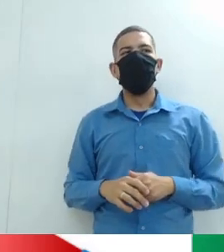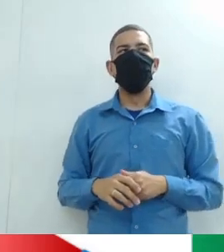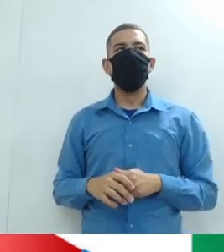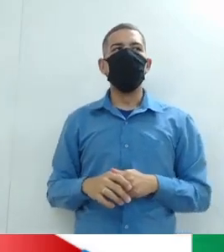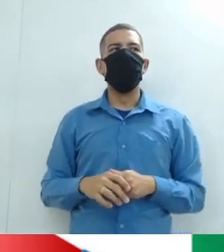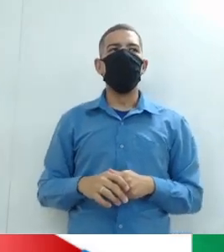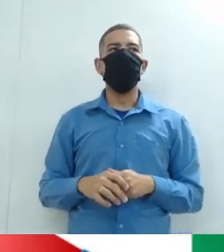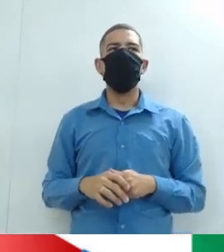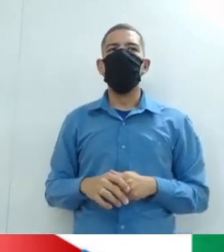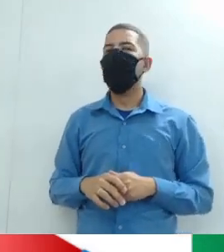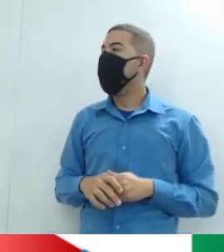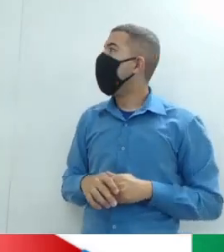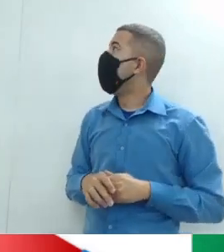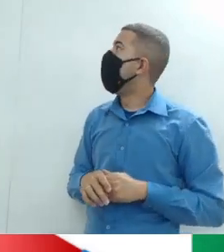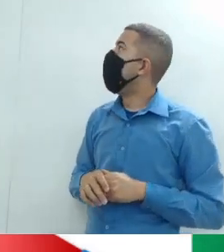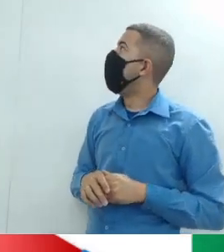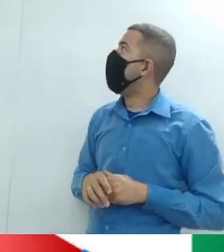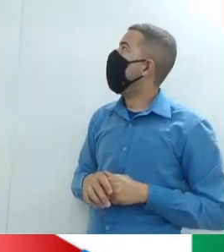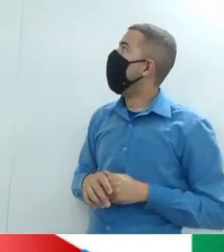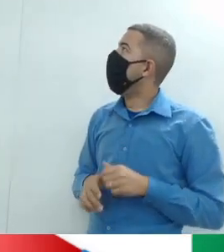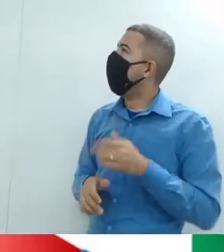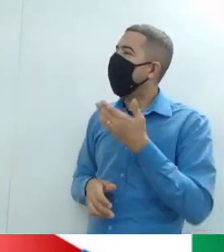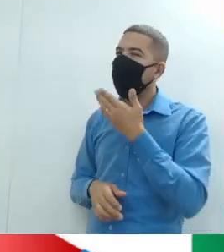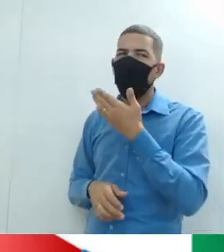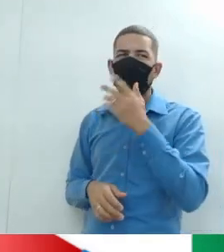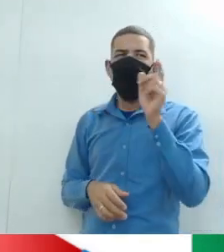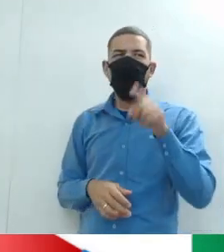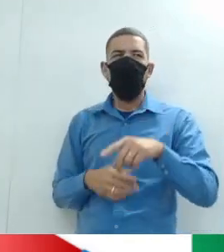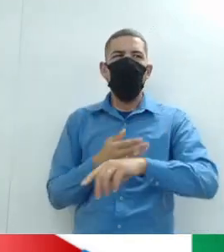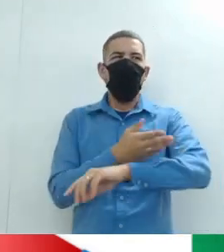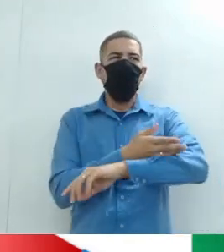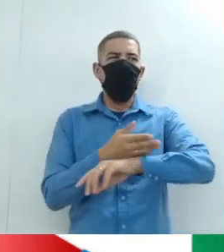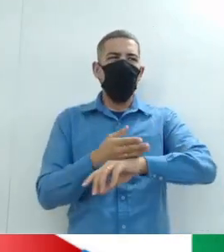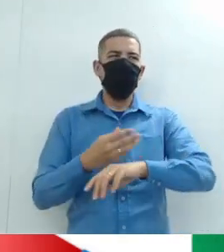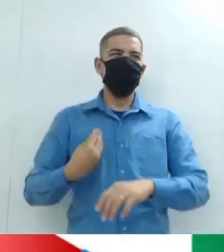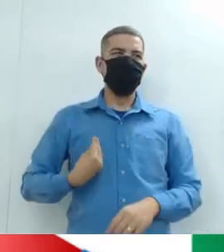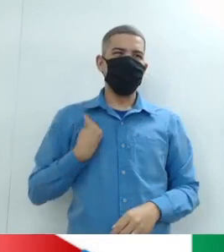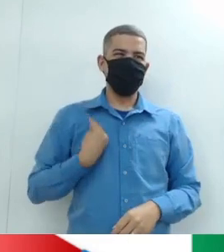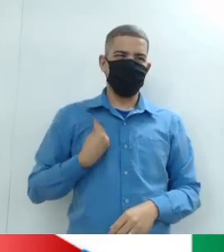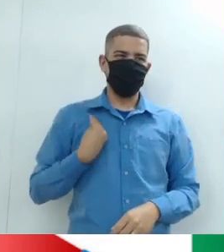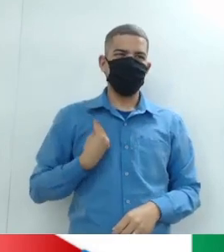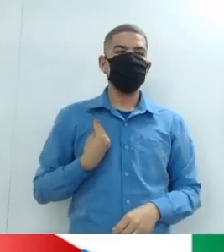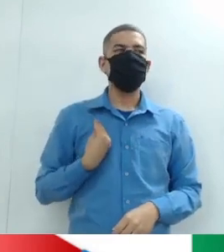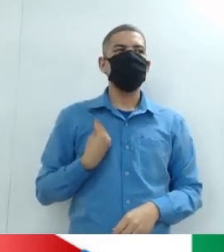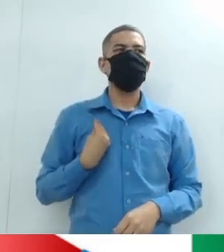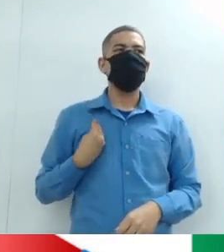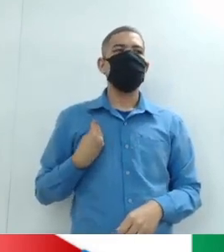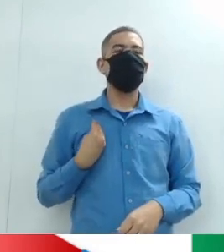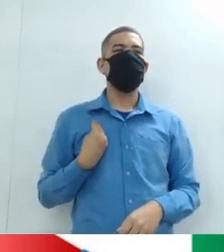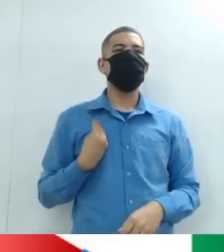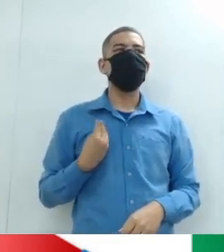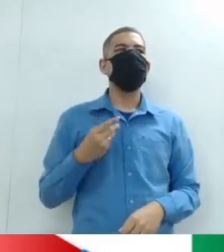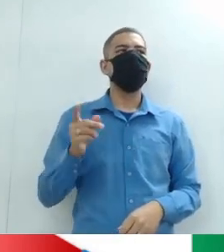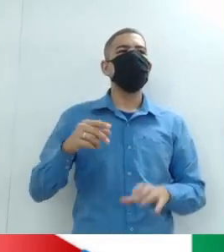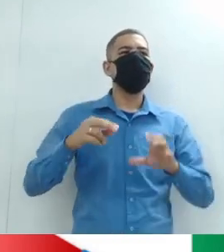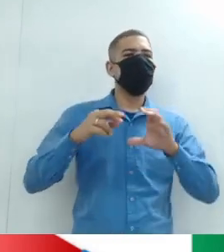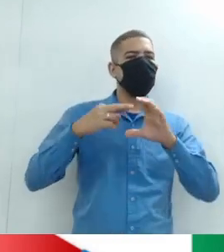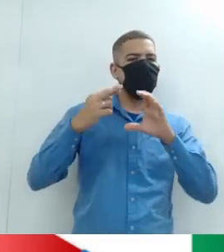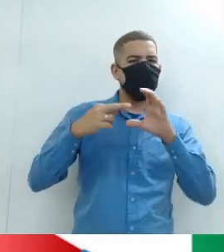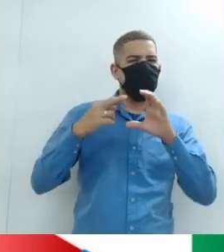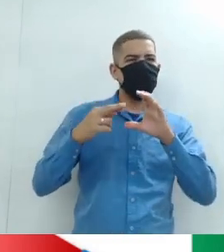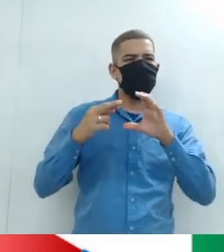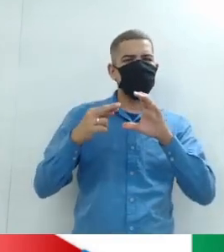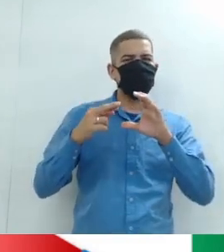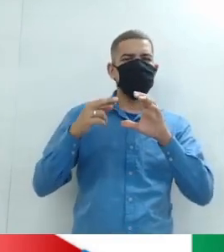bem atenção. Eu peguei exemplos que são comuns aí na tua vida. Se não forem, me mostra um no Instagram, Robertão, na transmissão, que eu